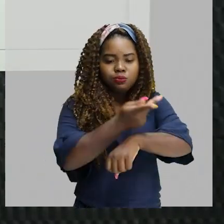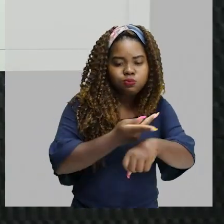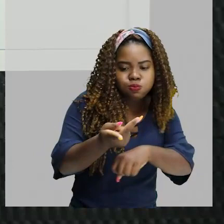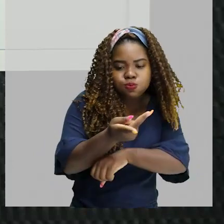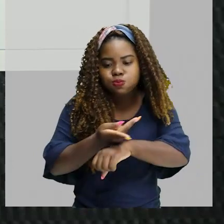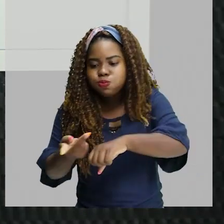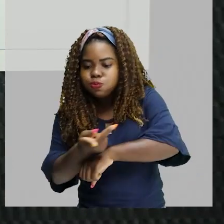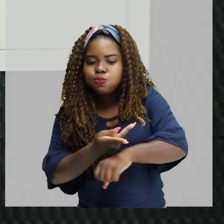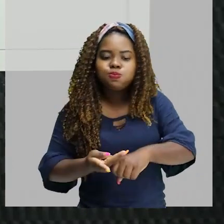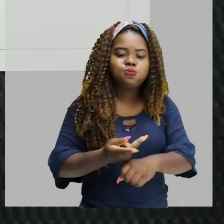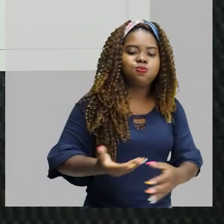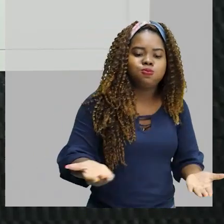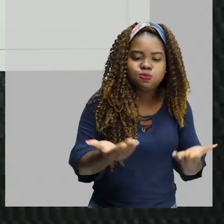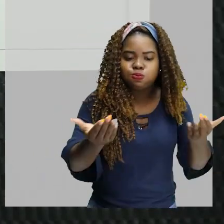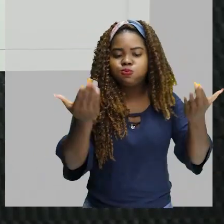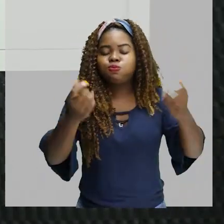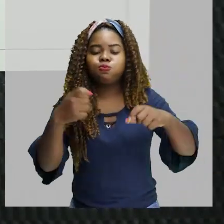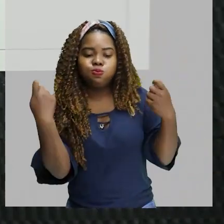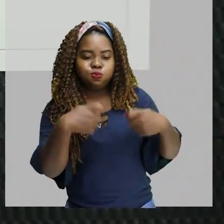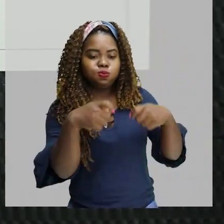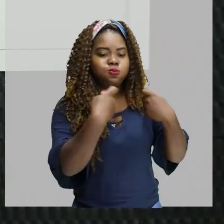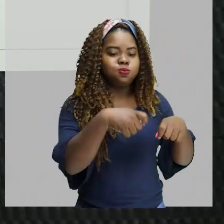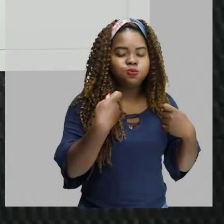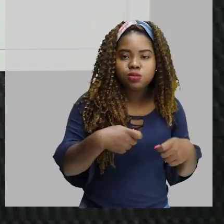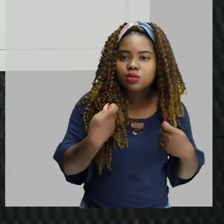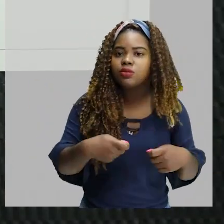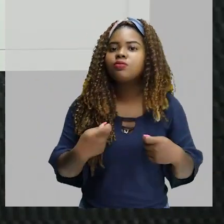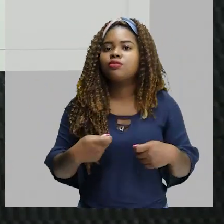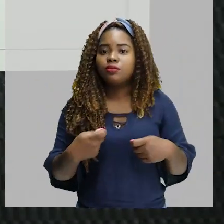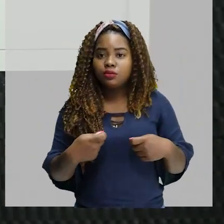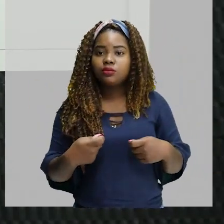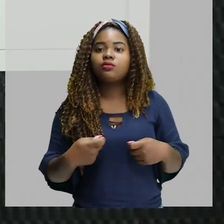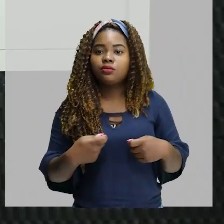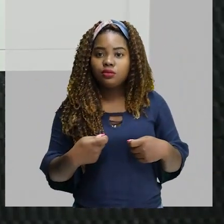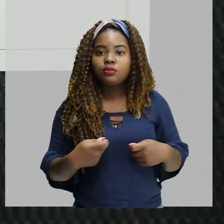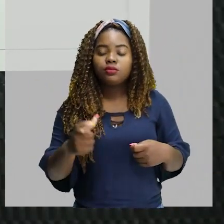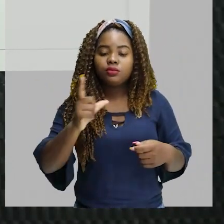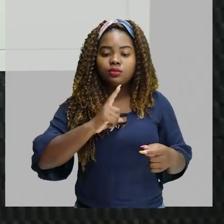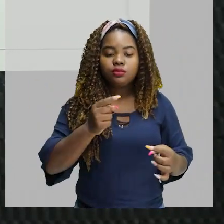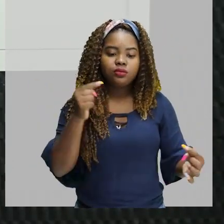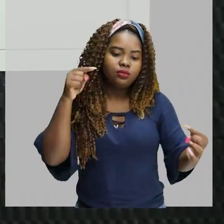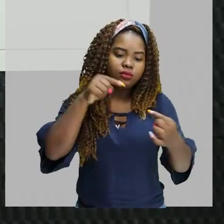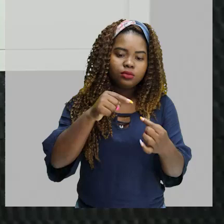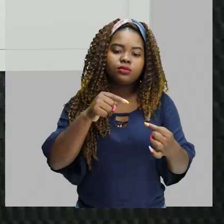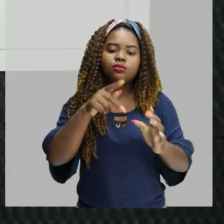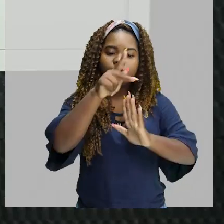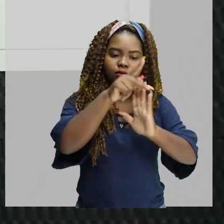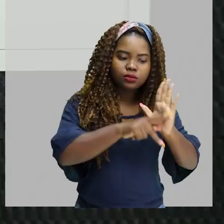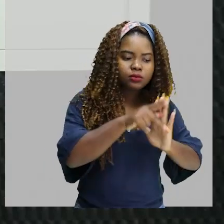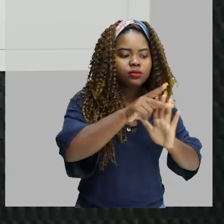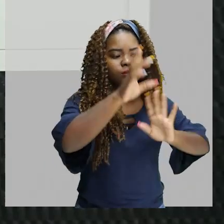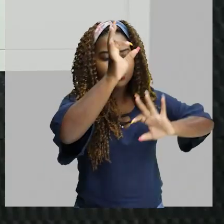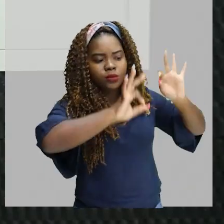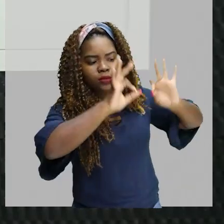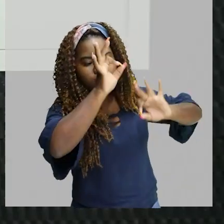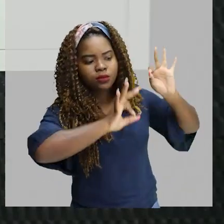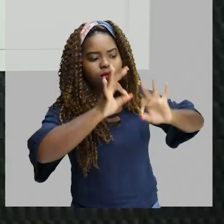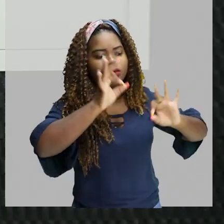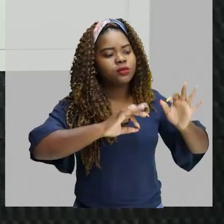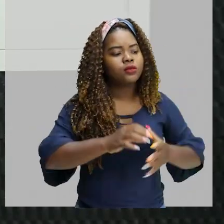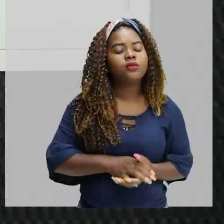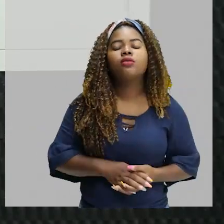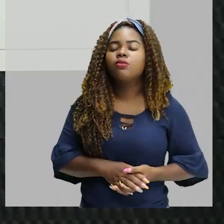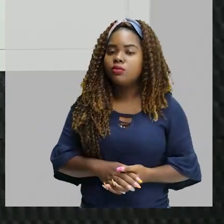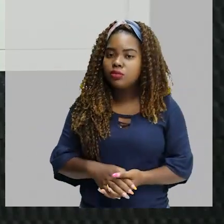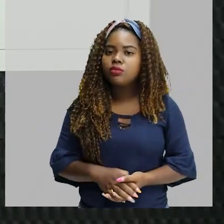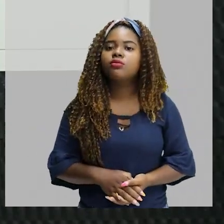mais ênfase. Eu tenho a necessidade de cumprir necessariamente as etapas das quais eu estabeleci para mim como metas. Eu